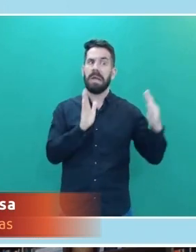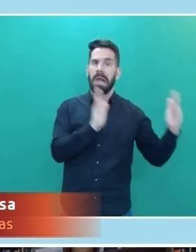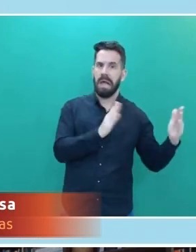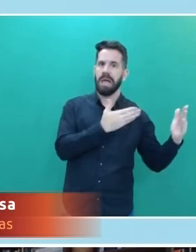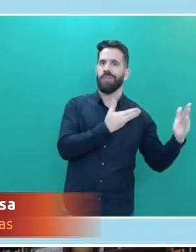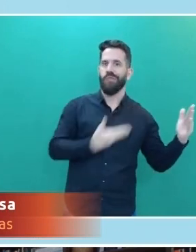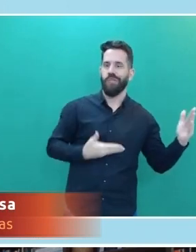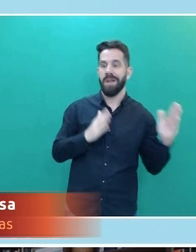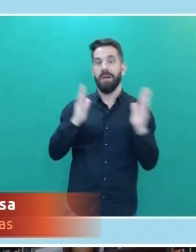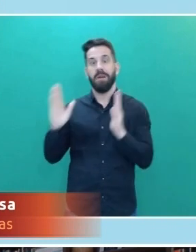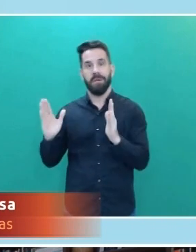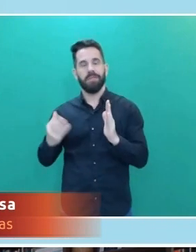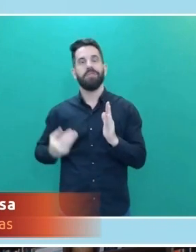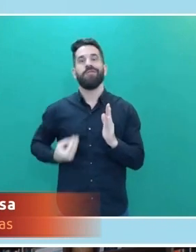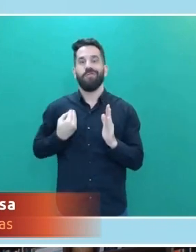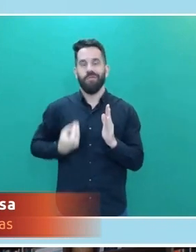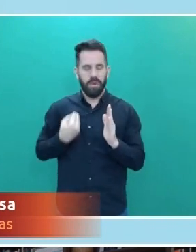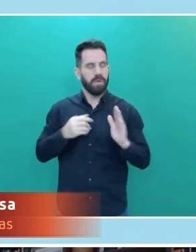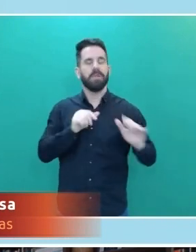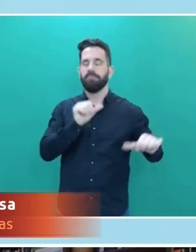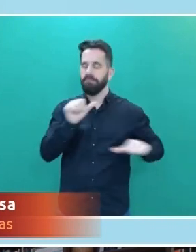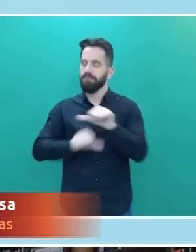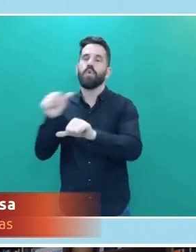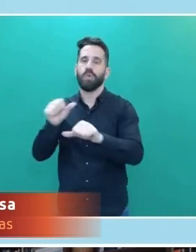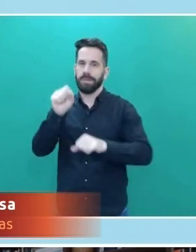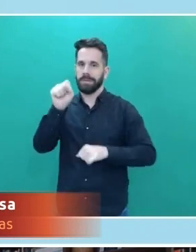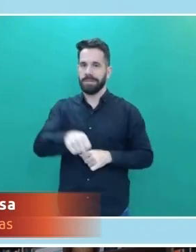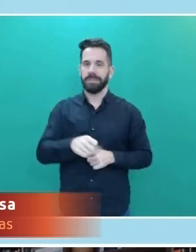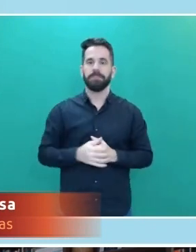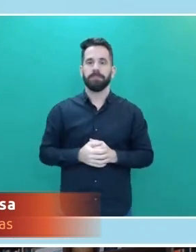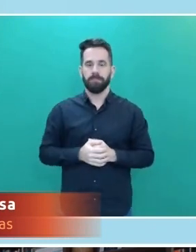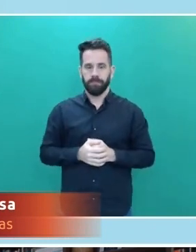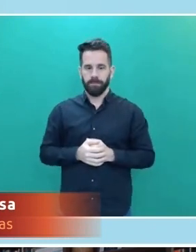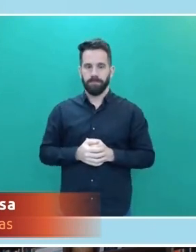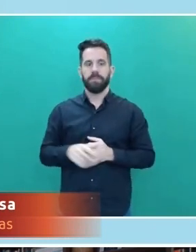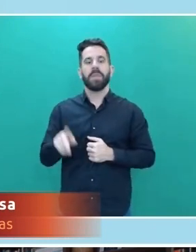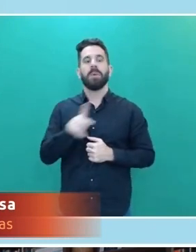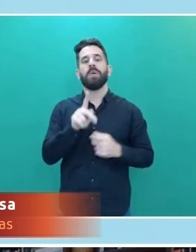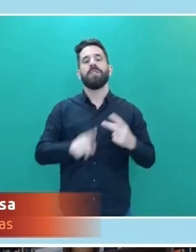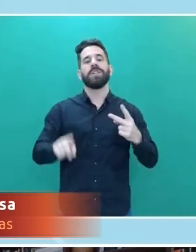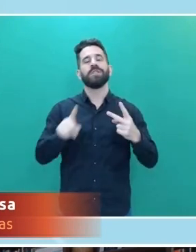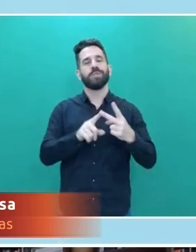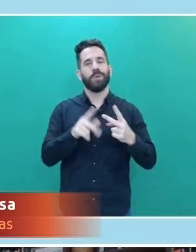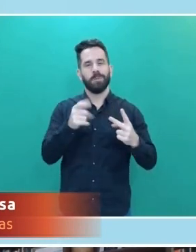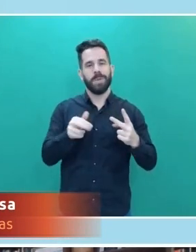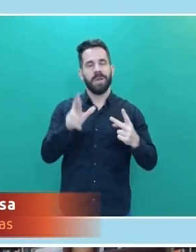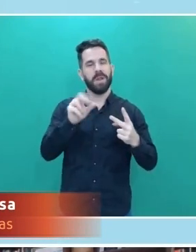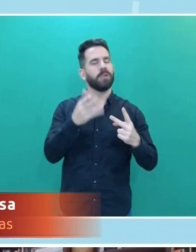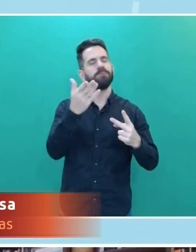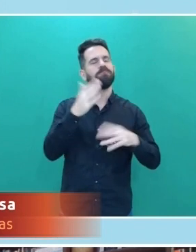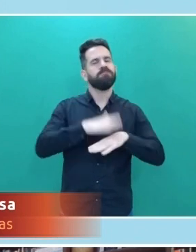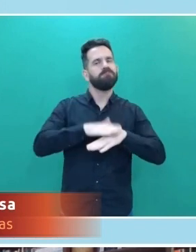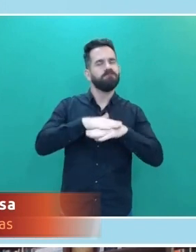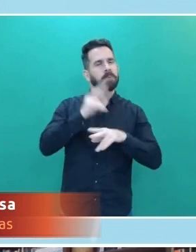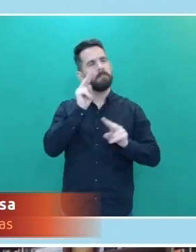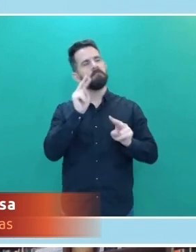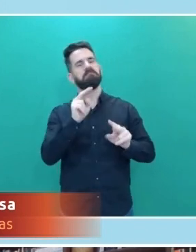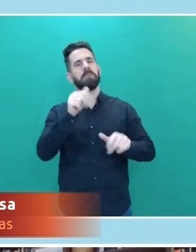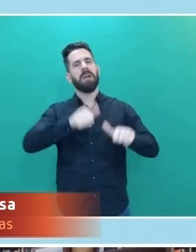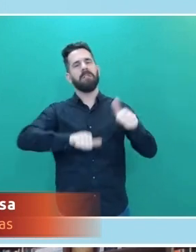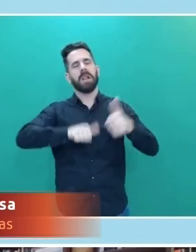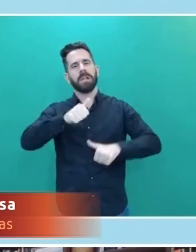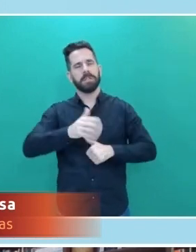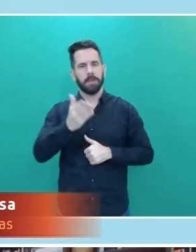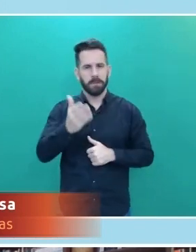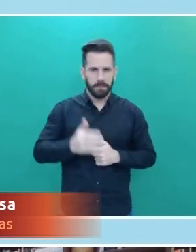governo anterior. Professor Pedro, sua avaliação também? De modo geral, a